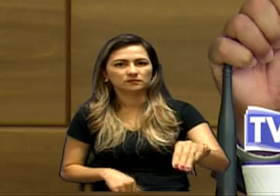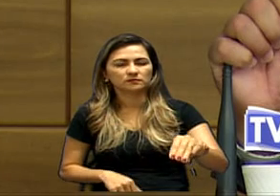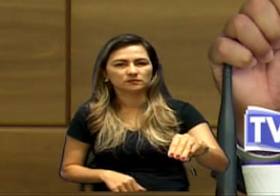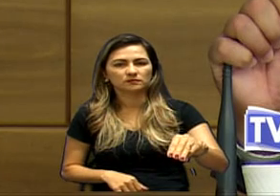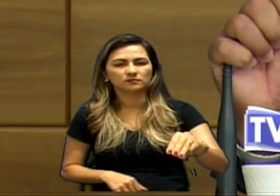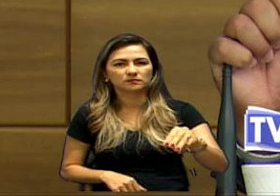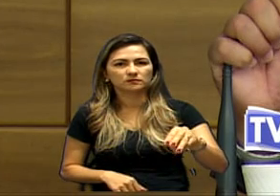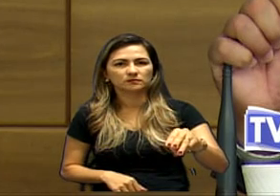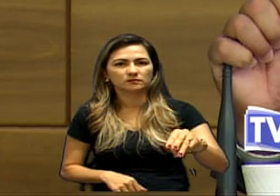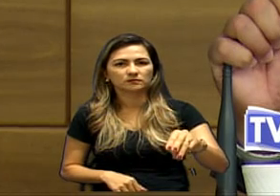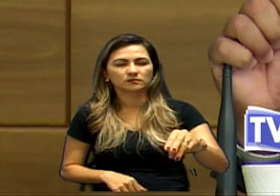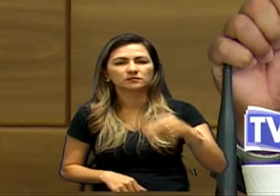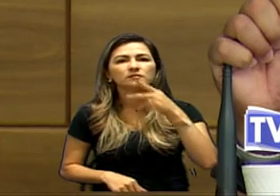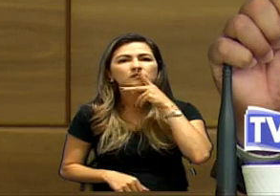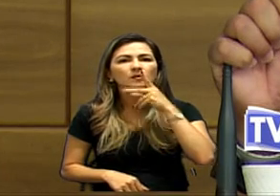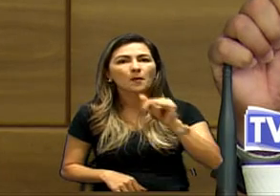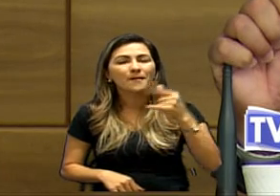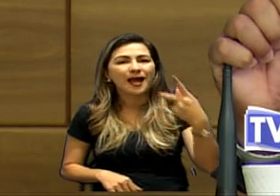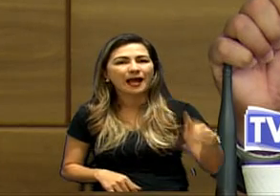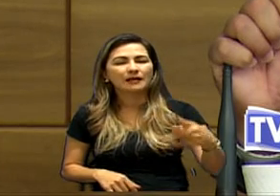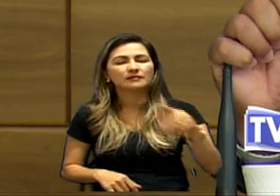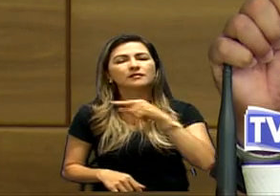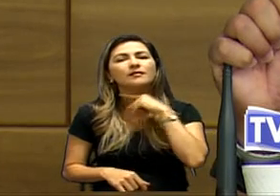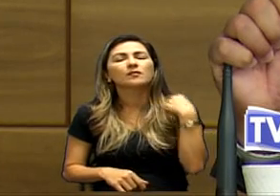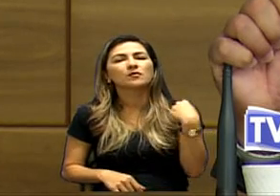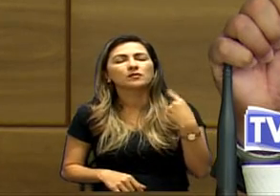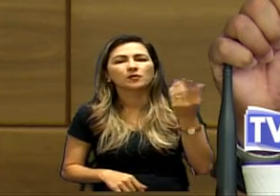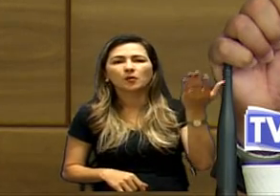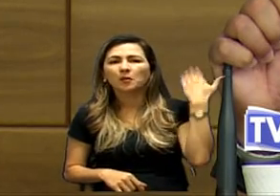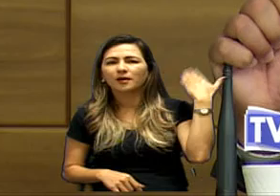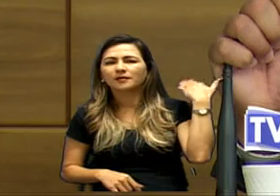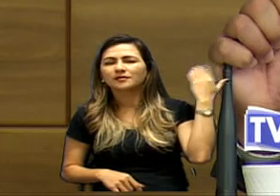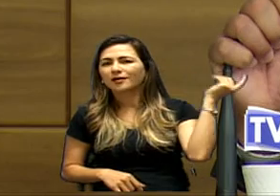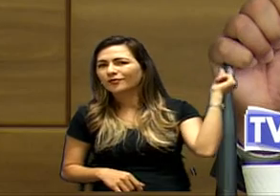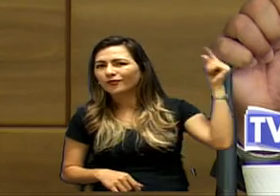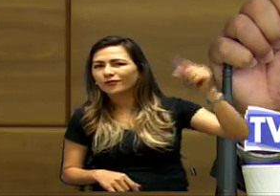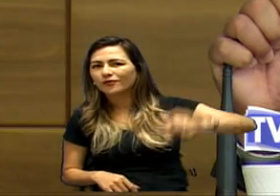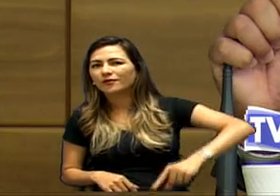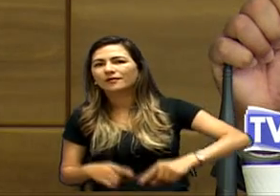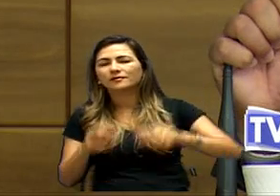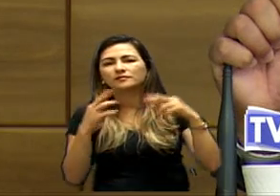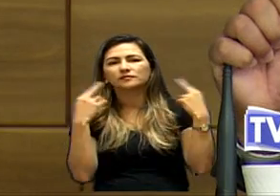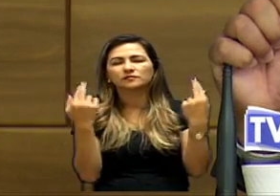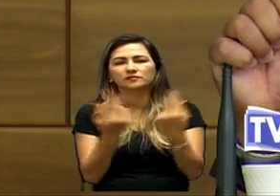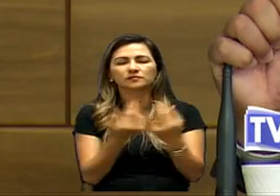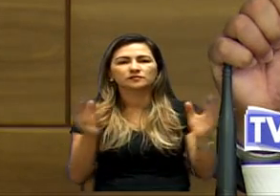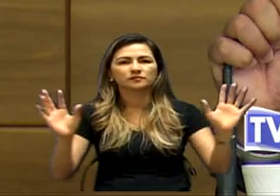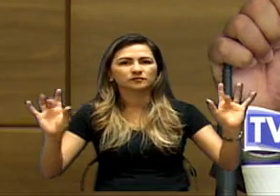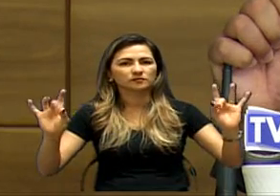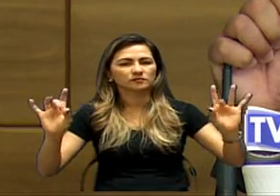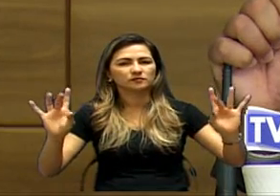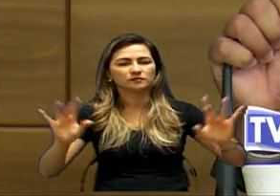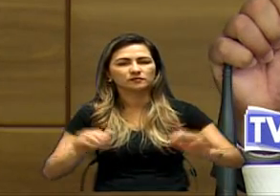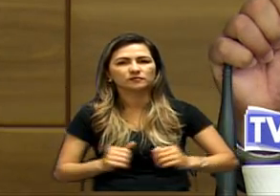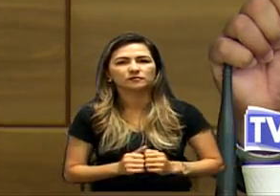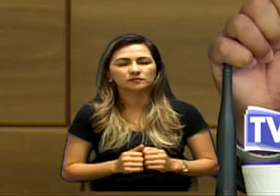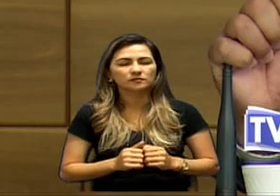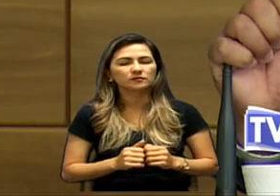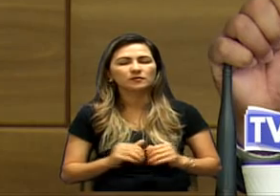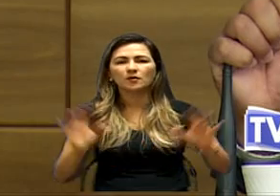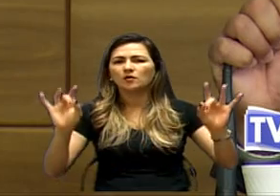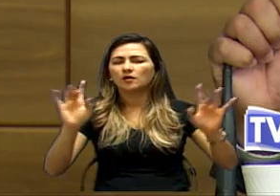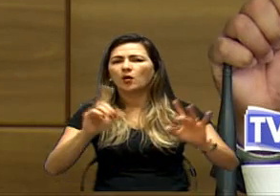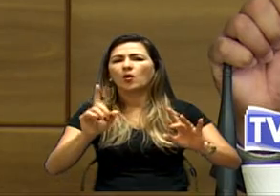Wilson, que veio lá da cidade de Londrina, participou com a gente aqui da sessão solene, aliás, na sessão audiência pública